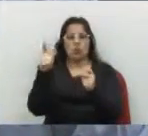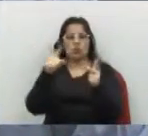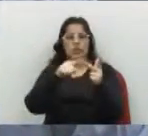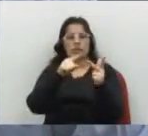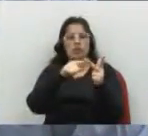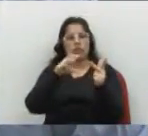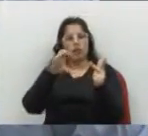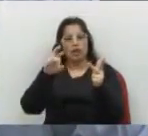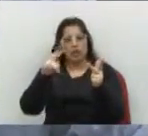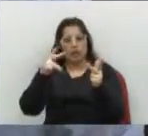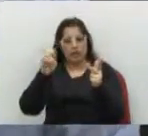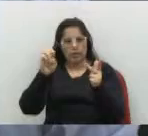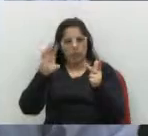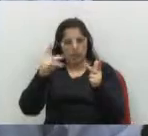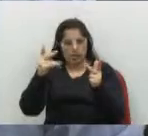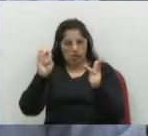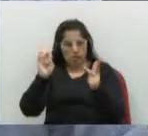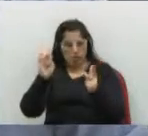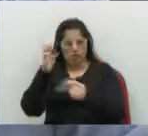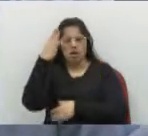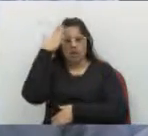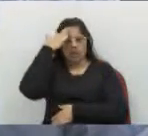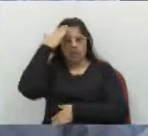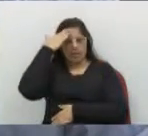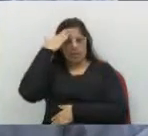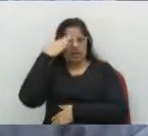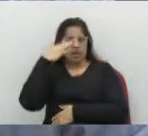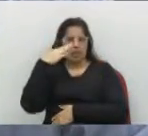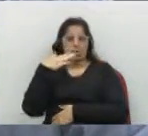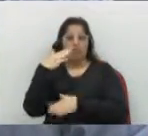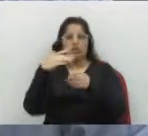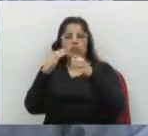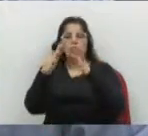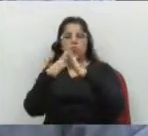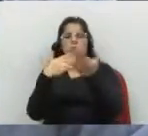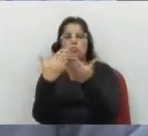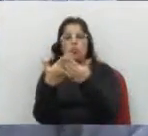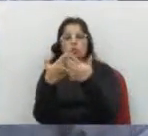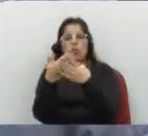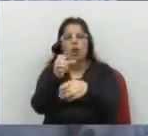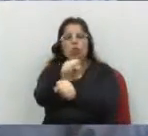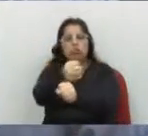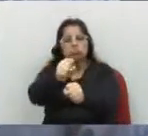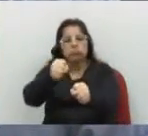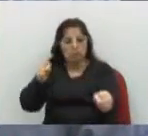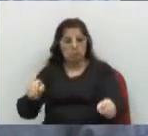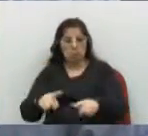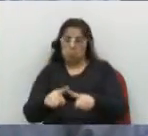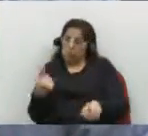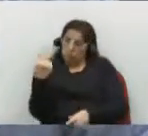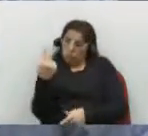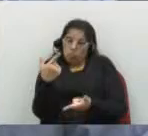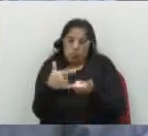de Limeira. Então, é uma escola muito grande, mas tem esse problema,